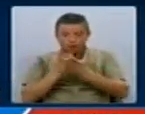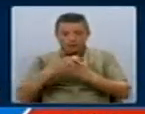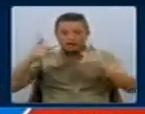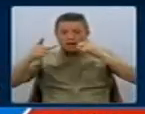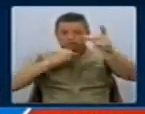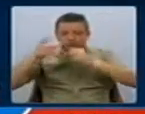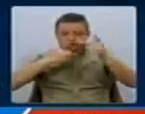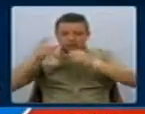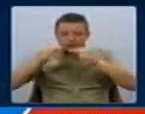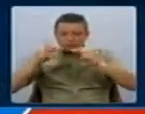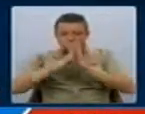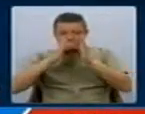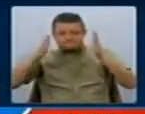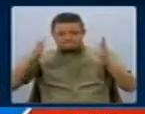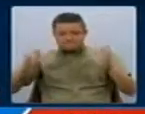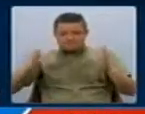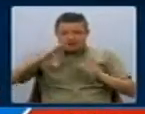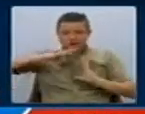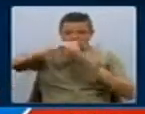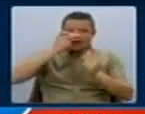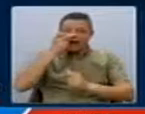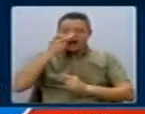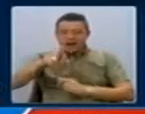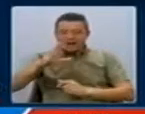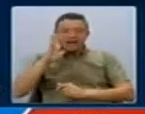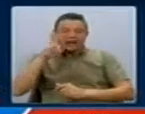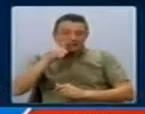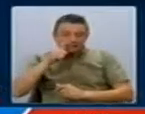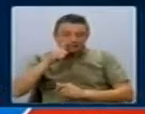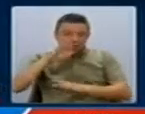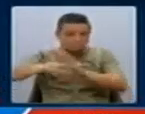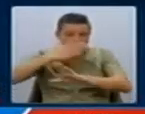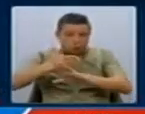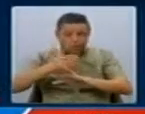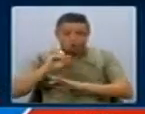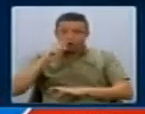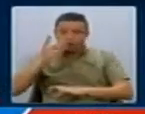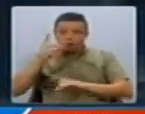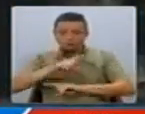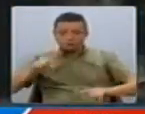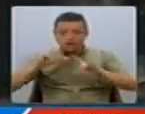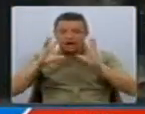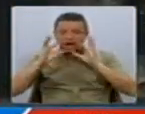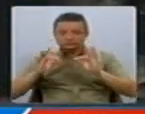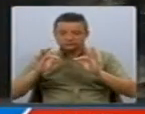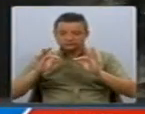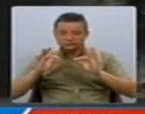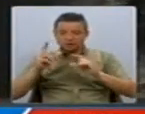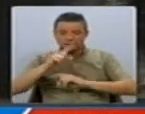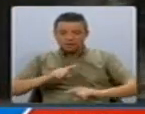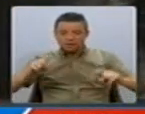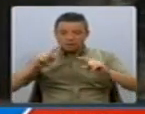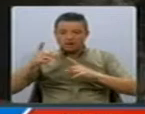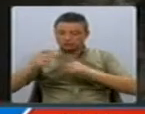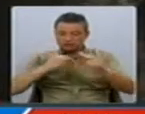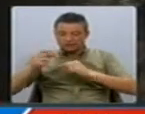estrelas são gigantescas bolas de ar quente, são extremamente quentes. Ou se calhar nem sempre assim, ou se calhar nem sequer se chegam a ser estrelas.